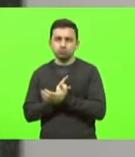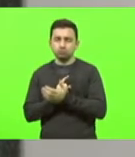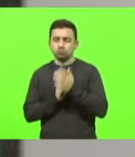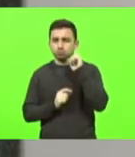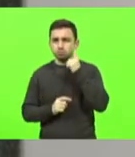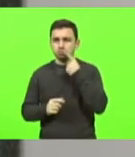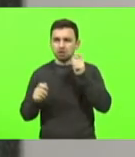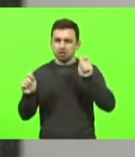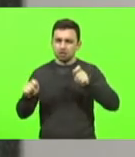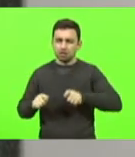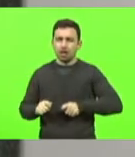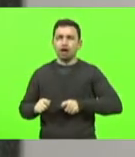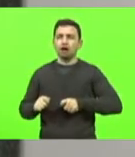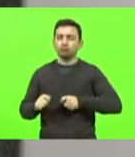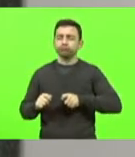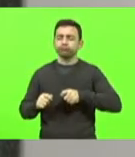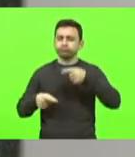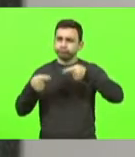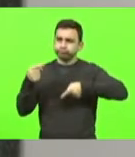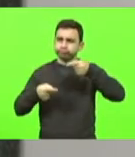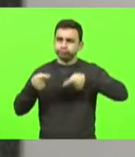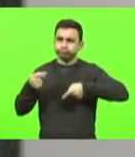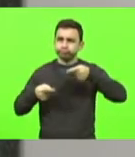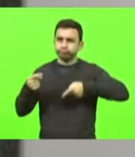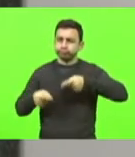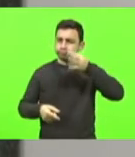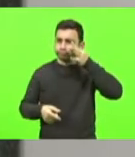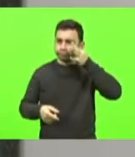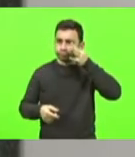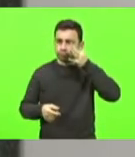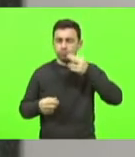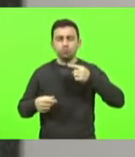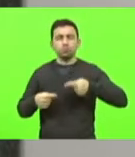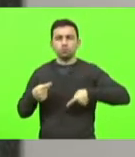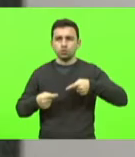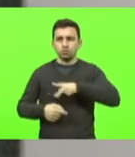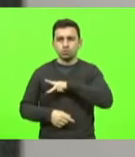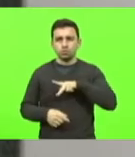discussões e políticas públicas debatidas nesse colegiado.